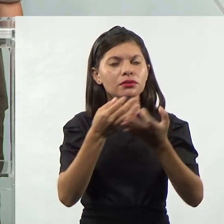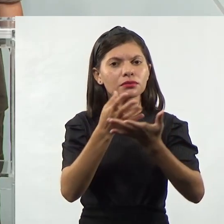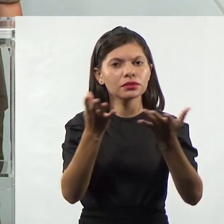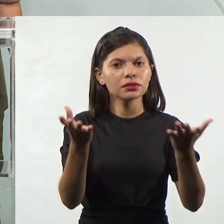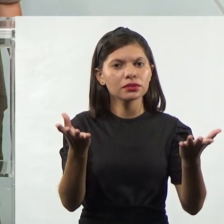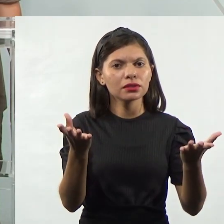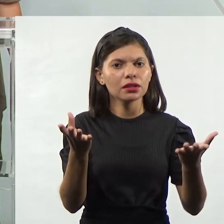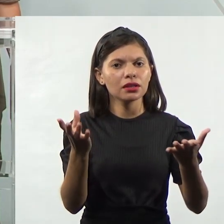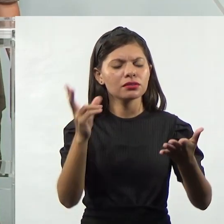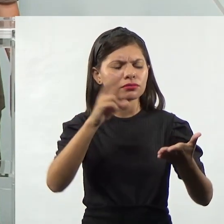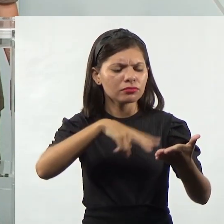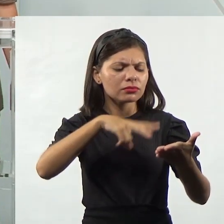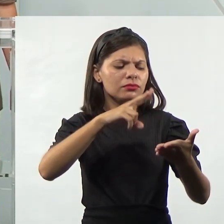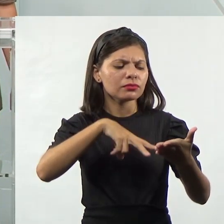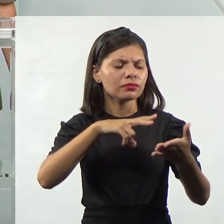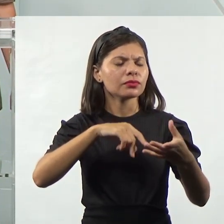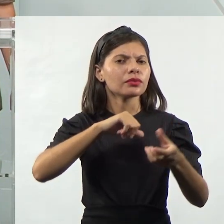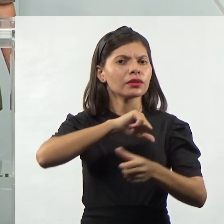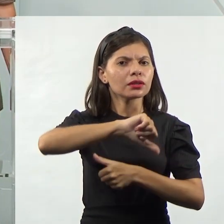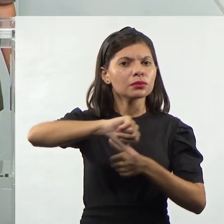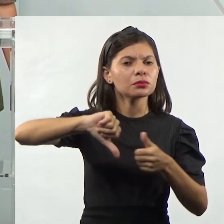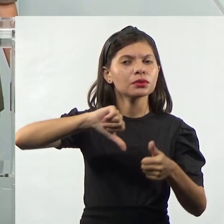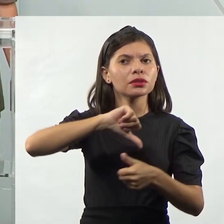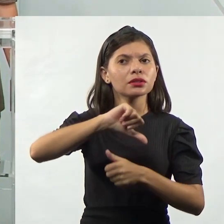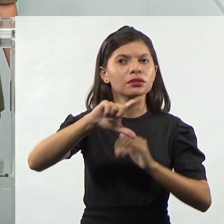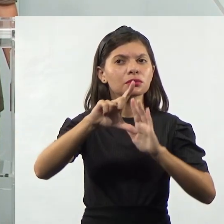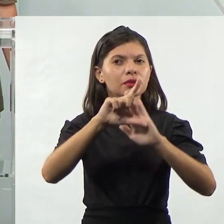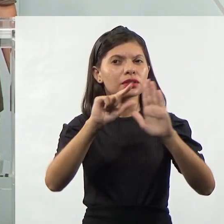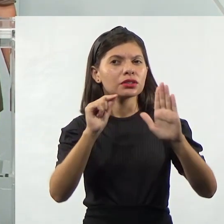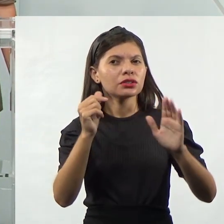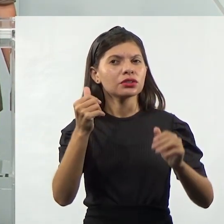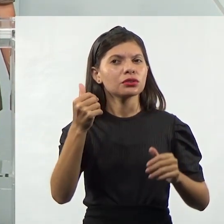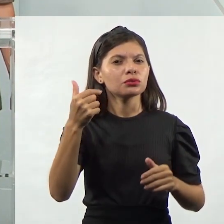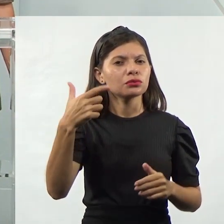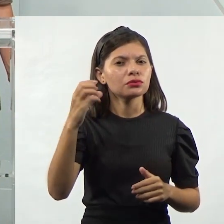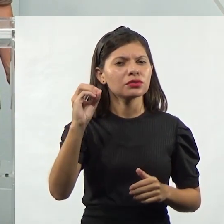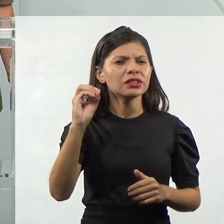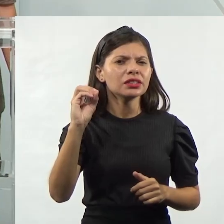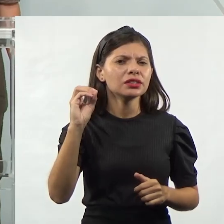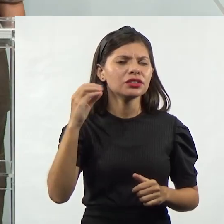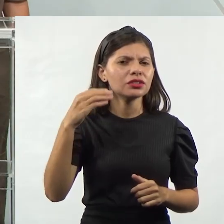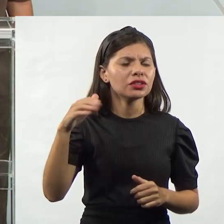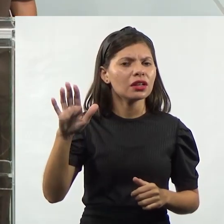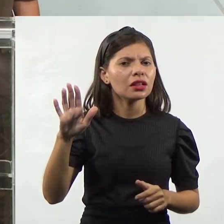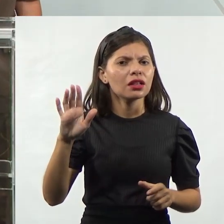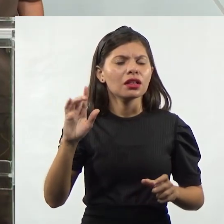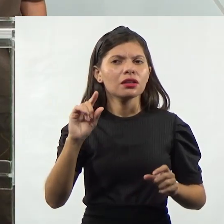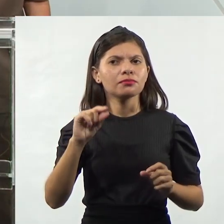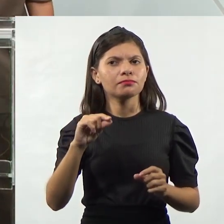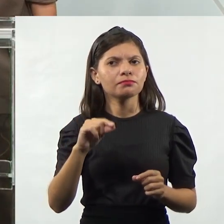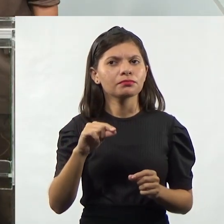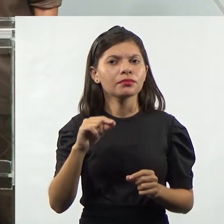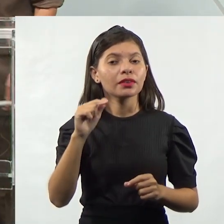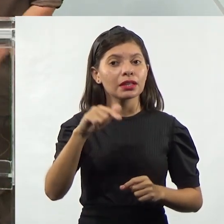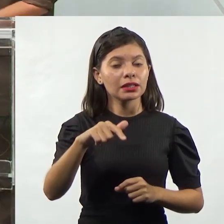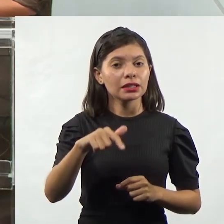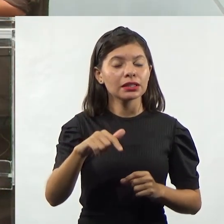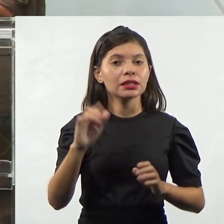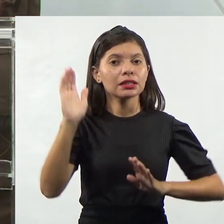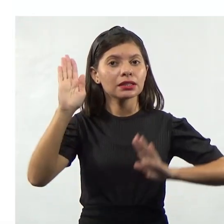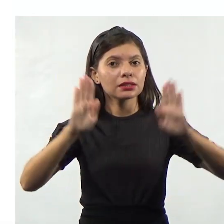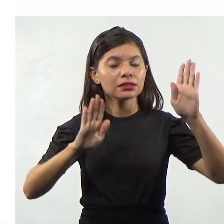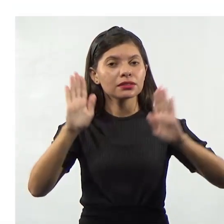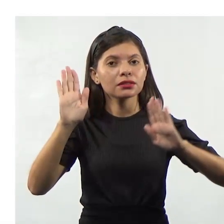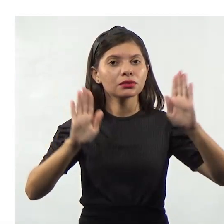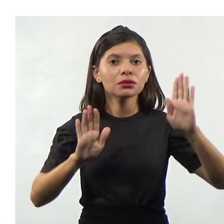deem uma olhada nessas mudanças ali previstas a partir do artigo 20 e poucos da LINDB. E aqui